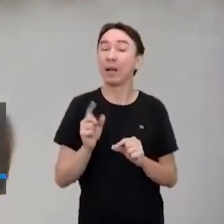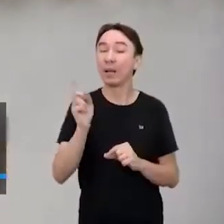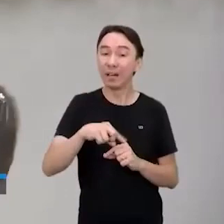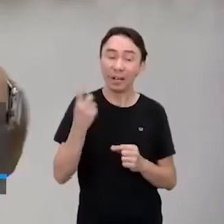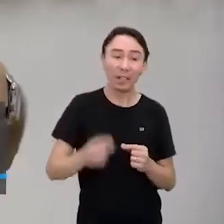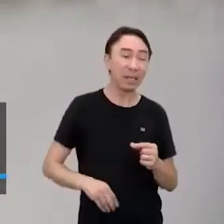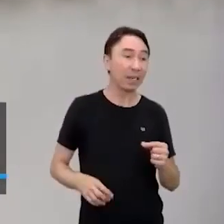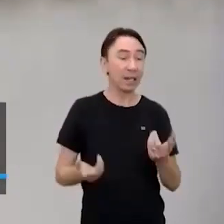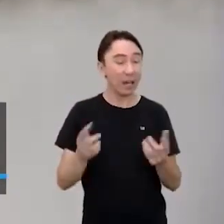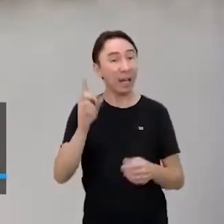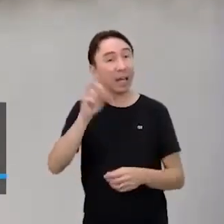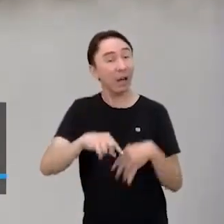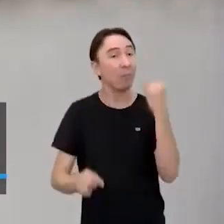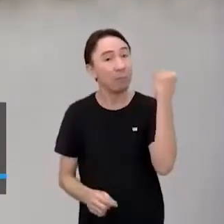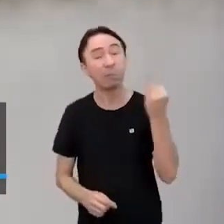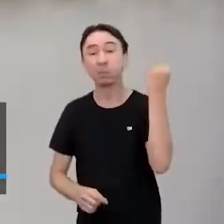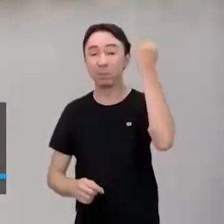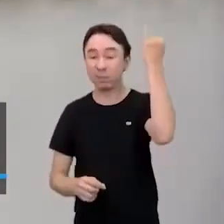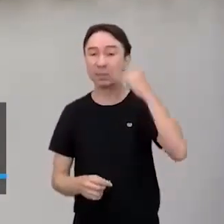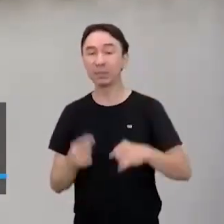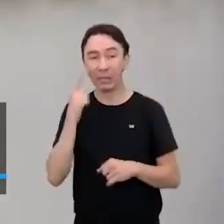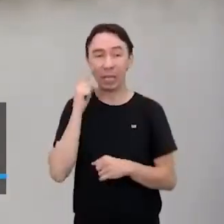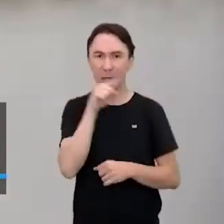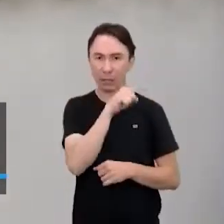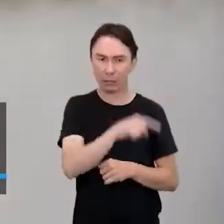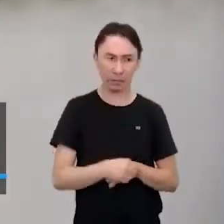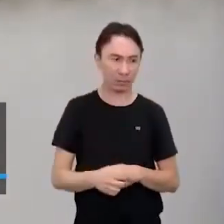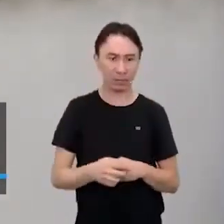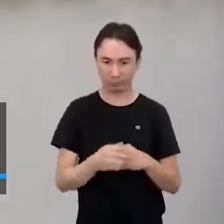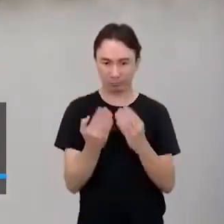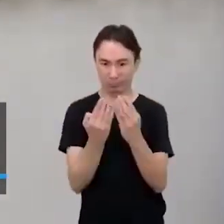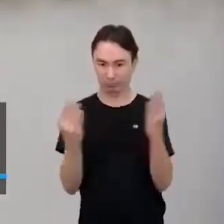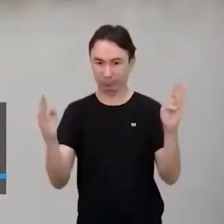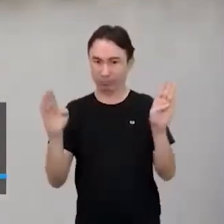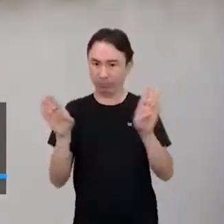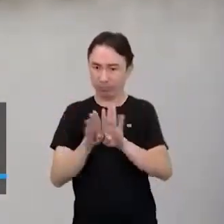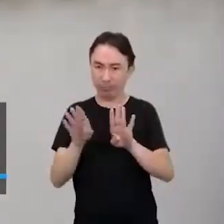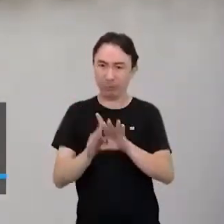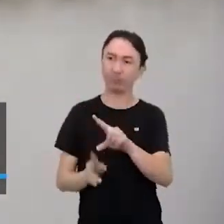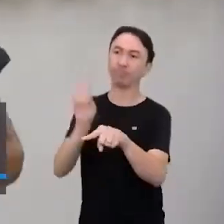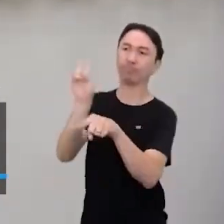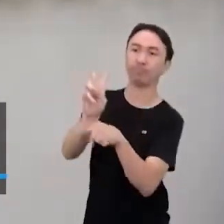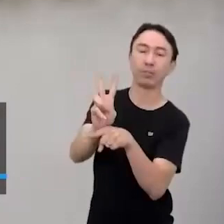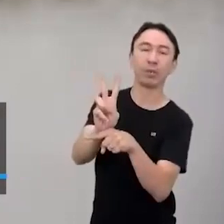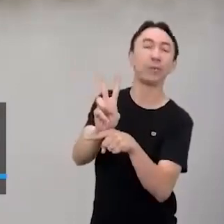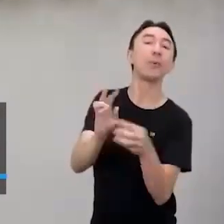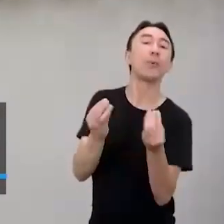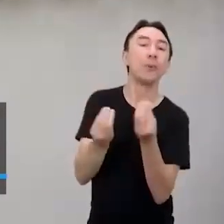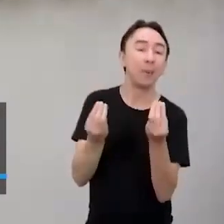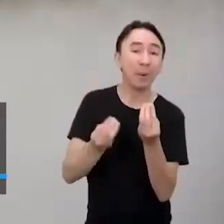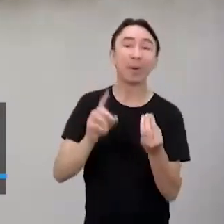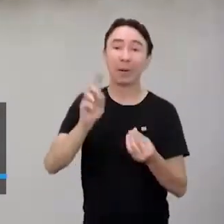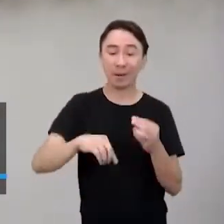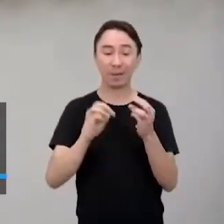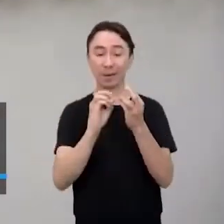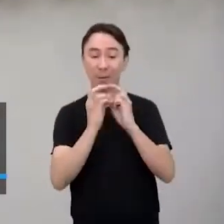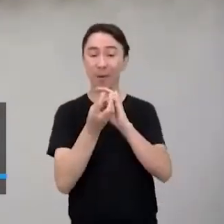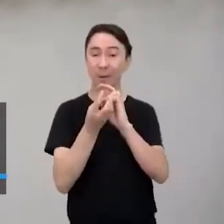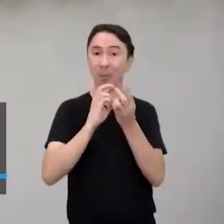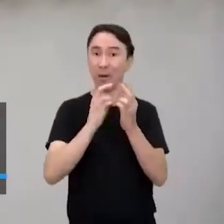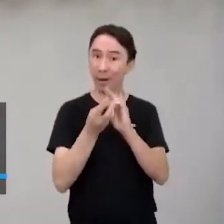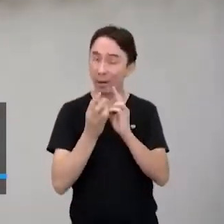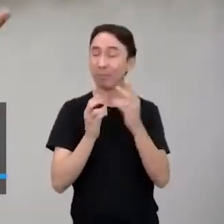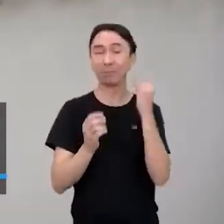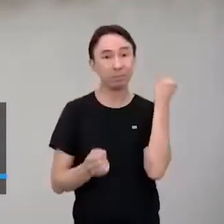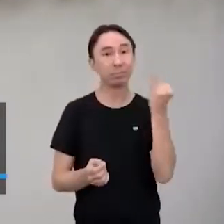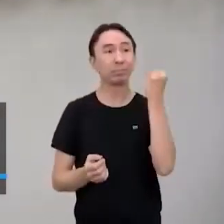capoeira era um elemento crucial na hora da defesa do quilombo. E a partir das transformações sociais, você consegue perceber que a capoeira ela